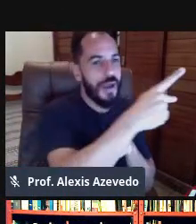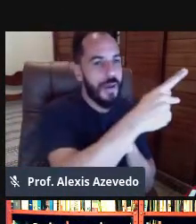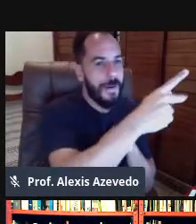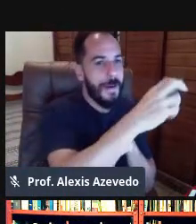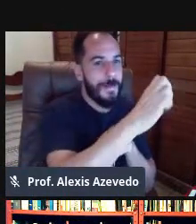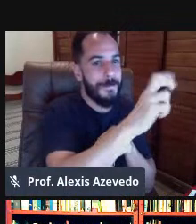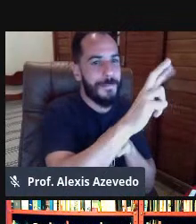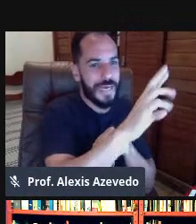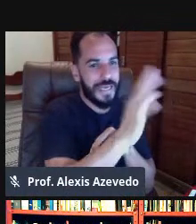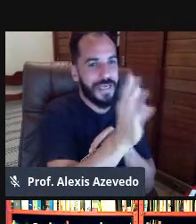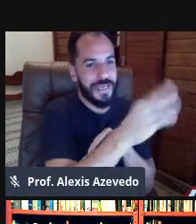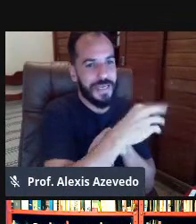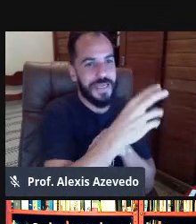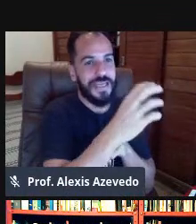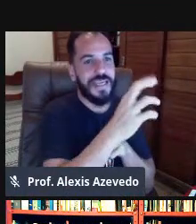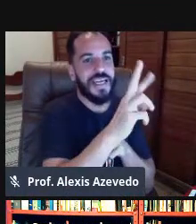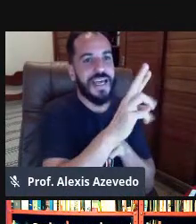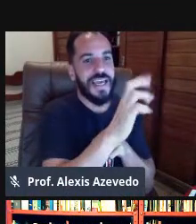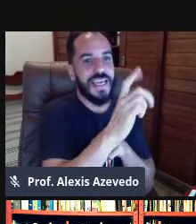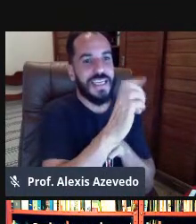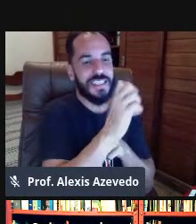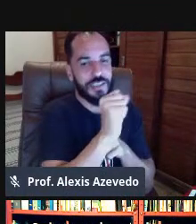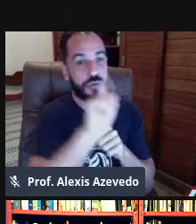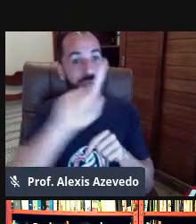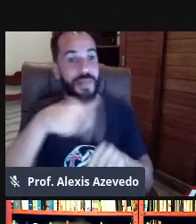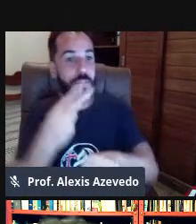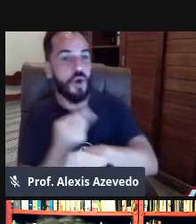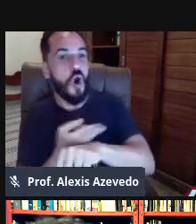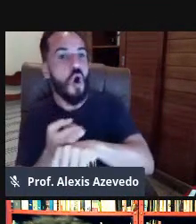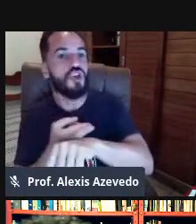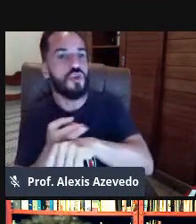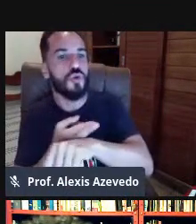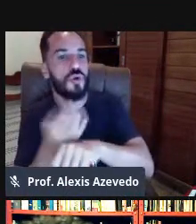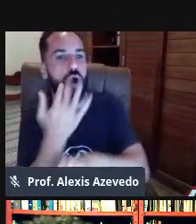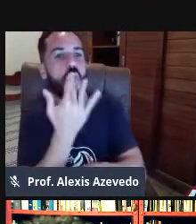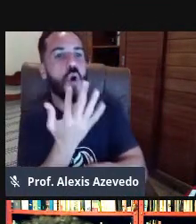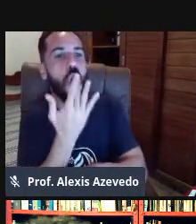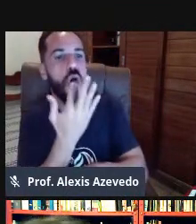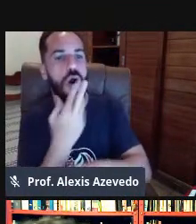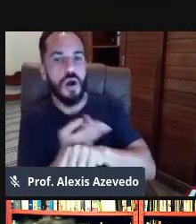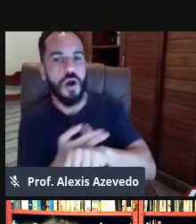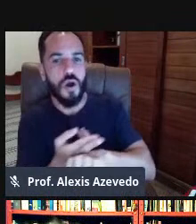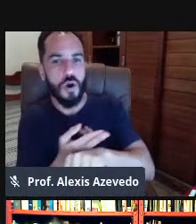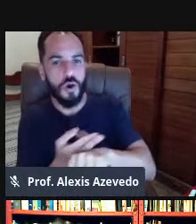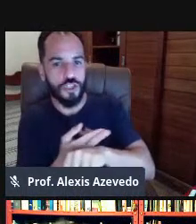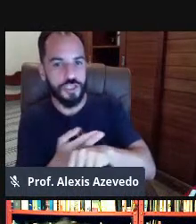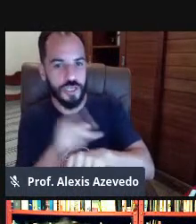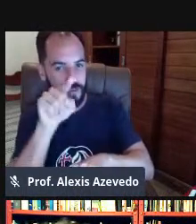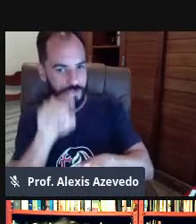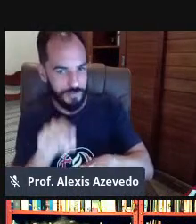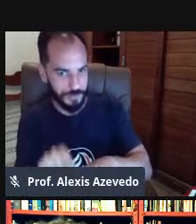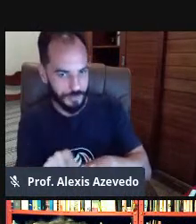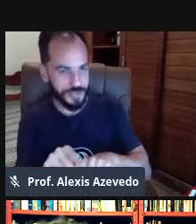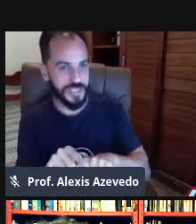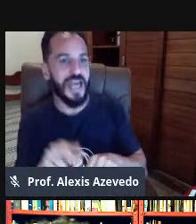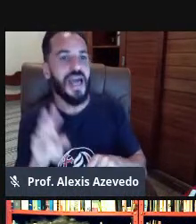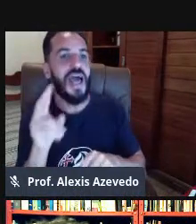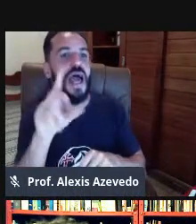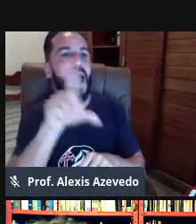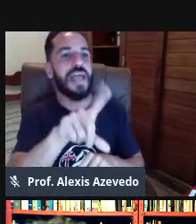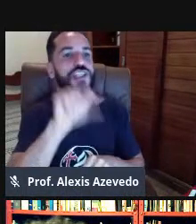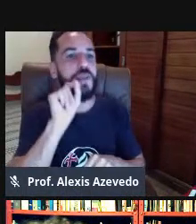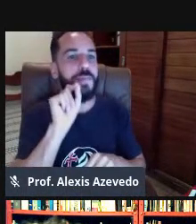habilitação, né? Isso aqui é muito importante de vocês perceberem assim. Você vai ter a oportunidade de escolher 4